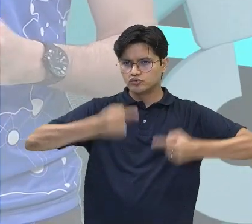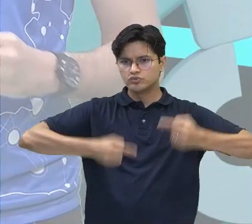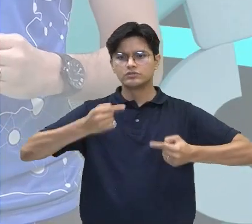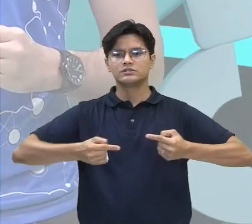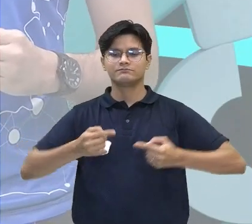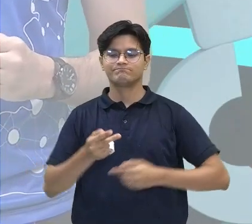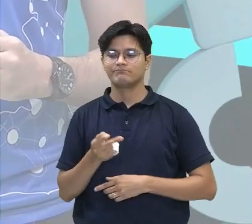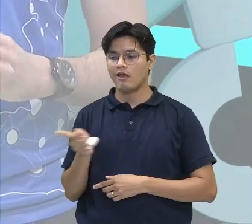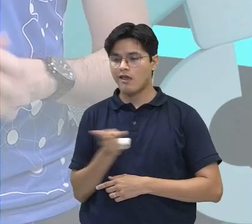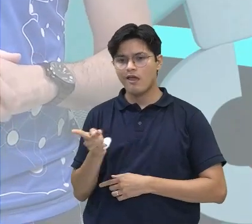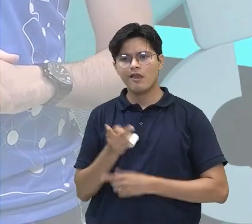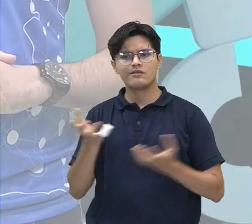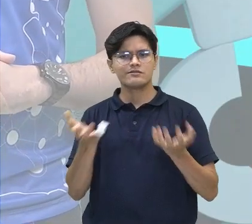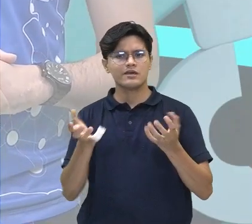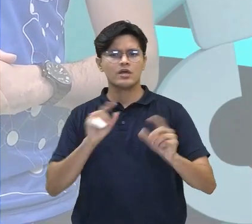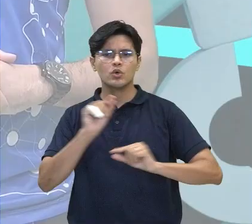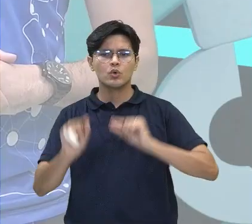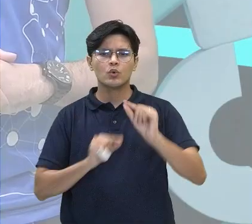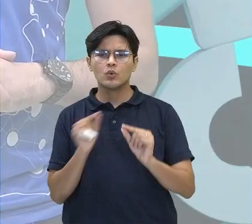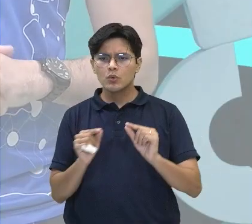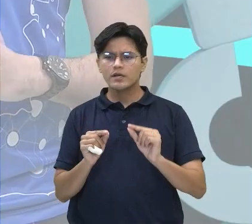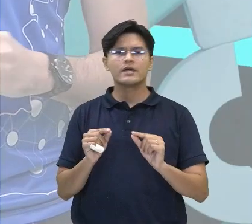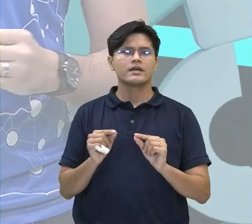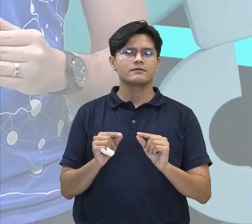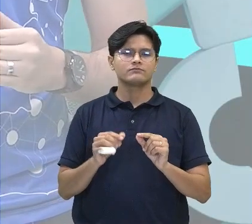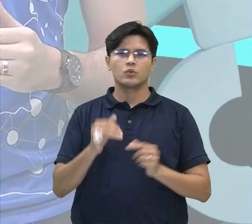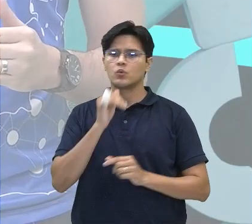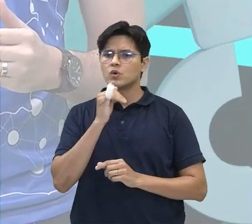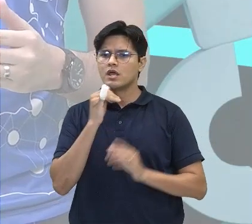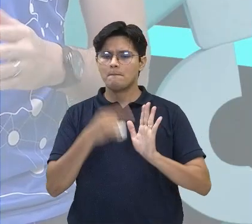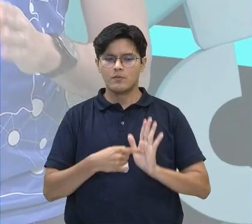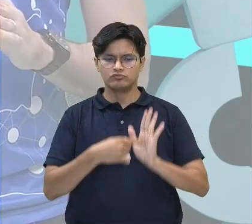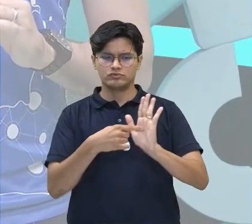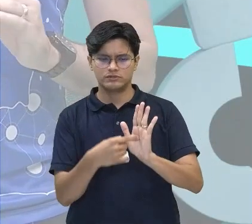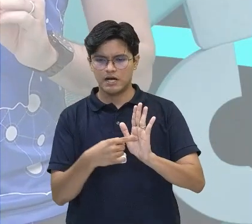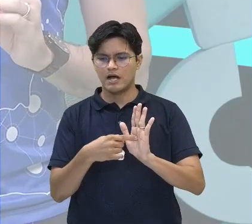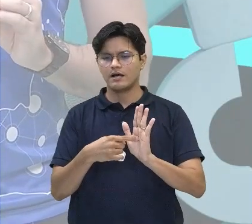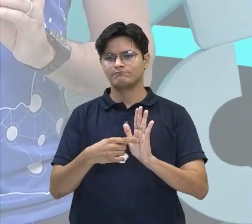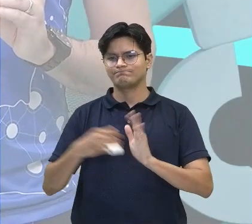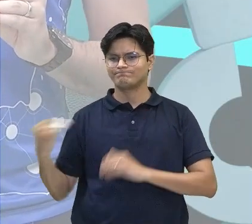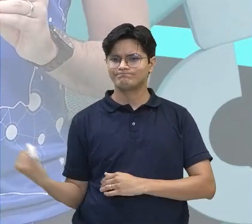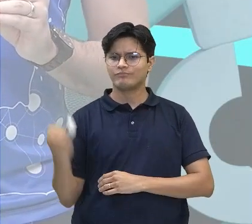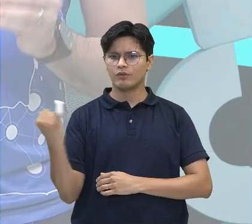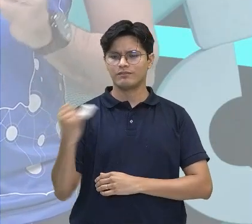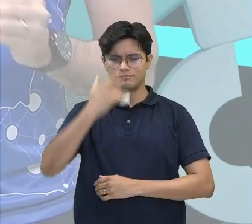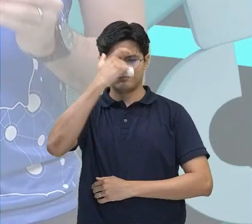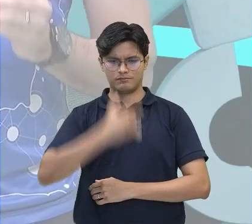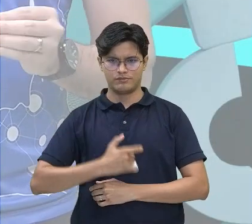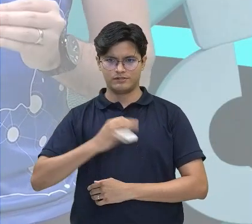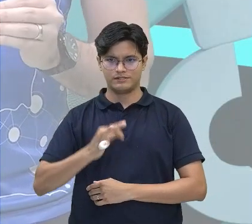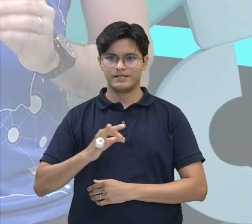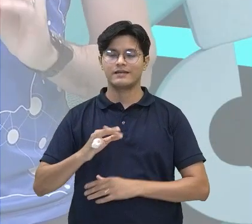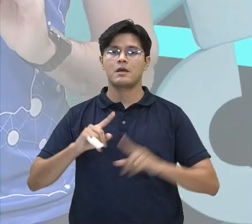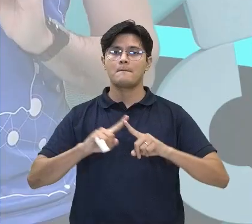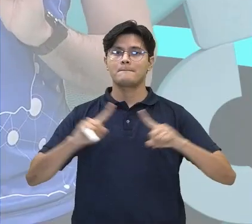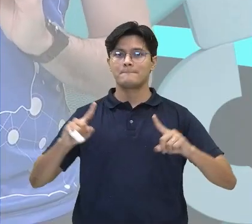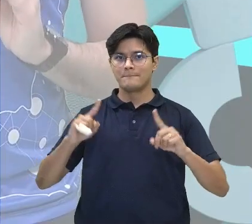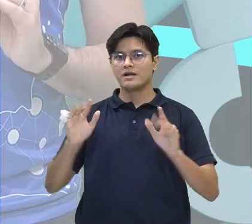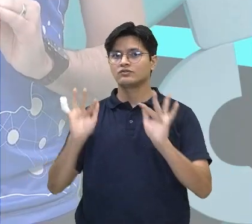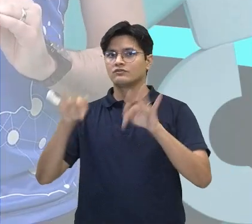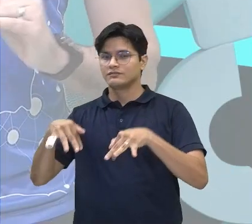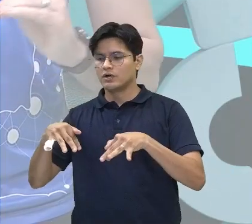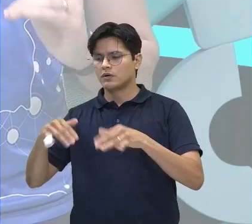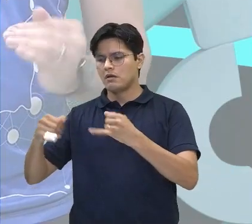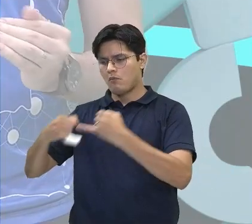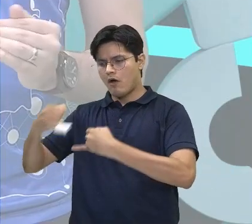sua importância e vão argumentar a respeito disso, vão querer colocar a sua importância. No final, a agulha acaba falando bastante, a linha fica